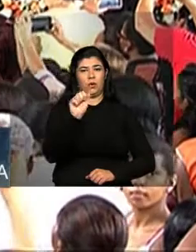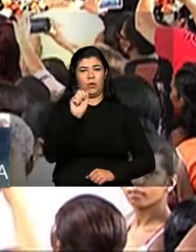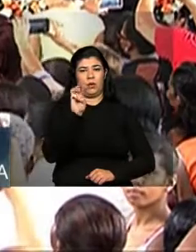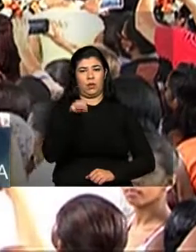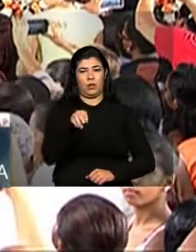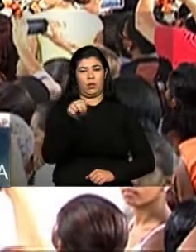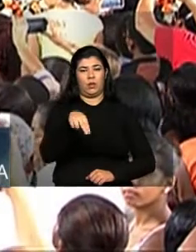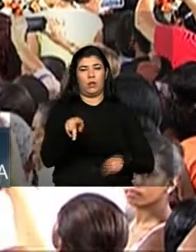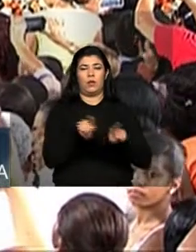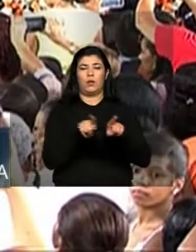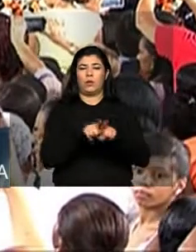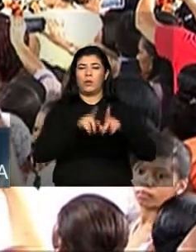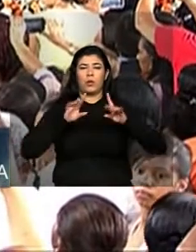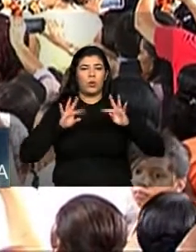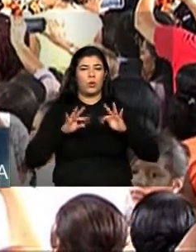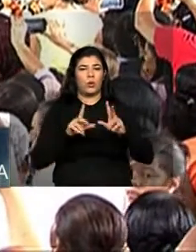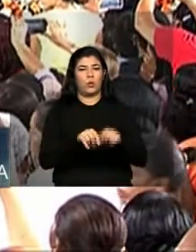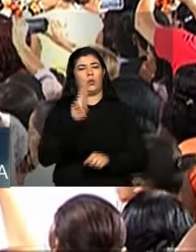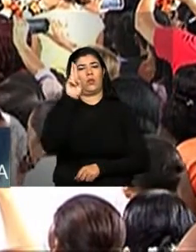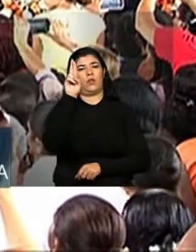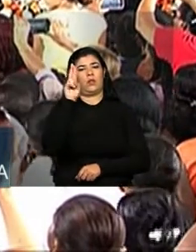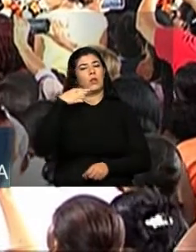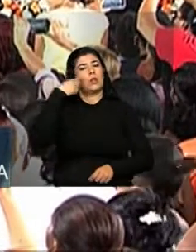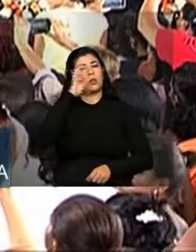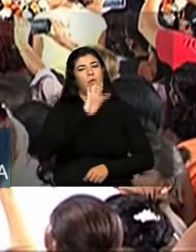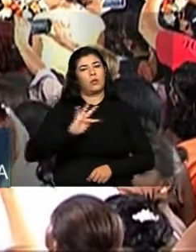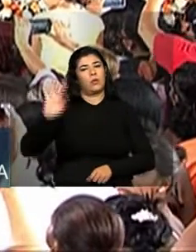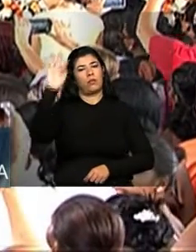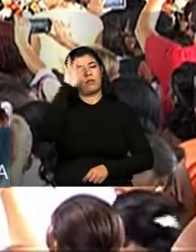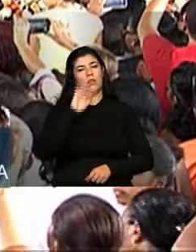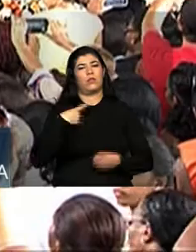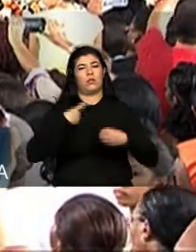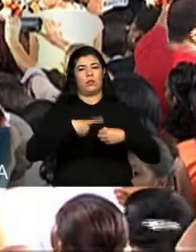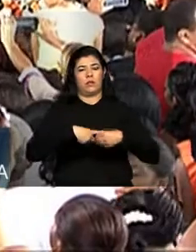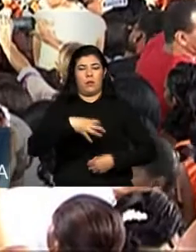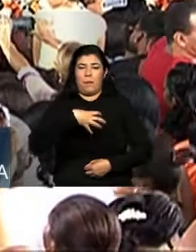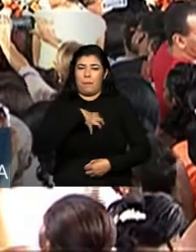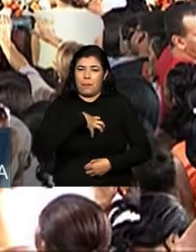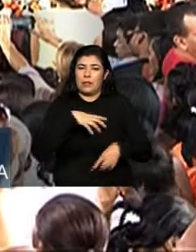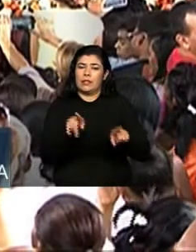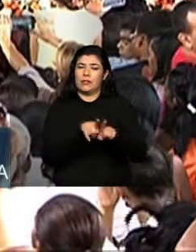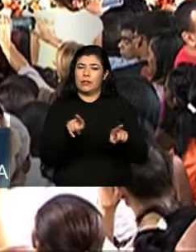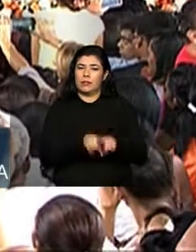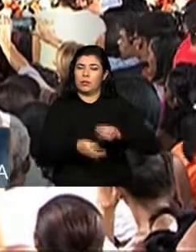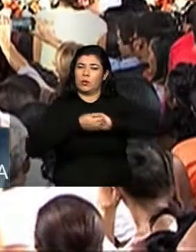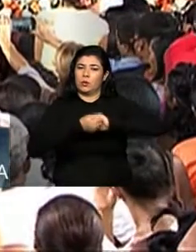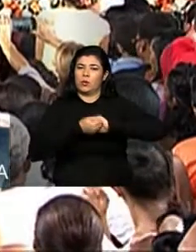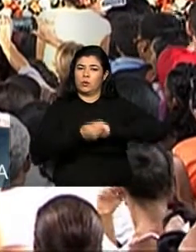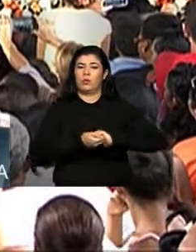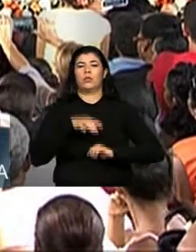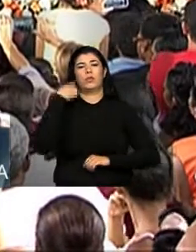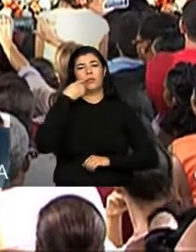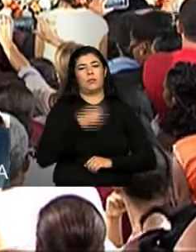federais, todos os deputados federais baianos. Cumprimentando o deputado Afonso